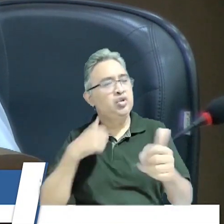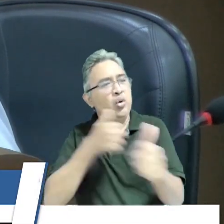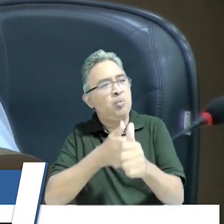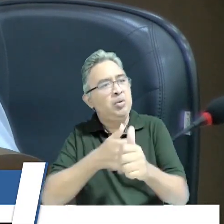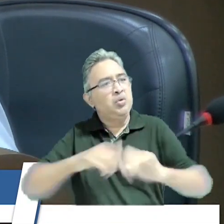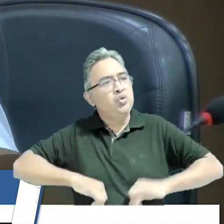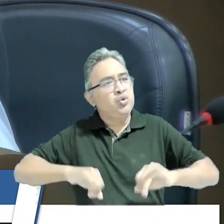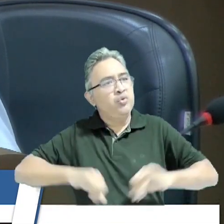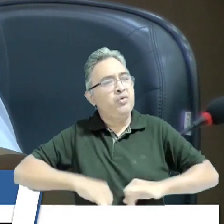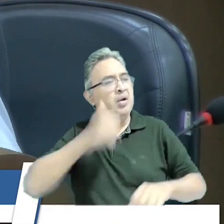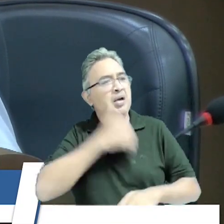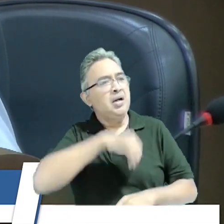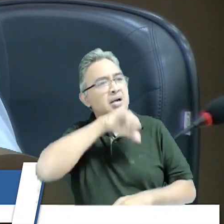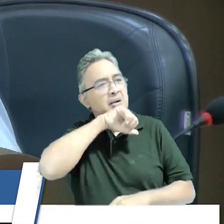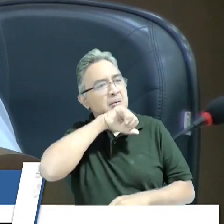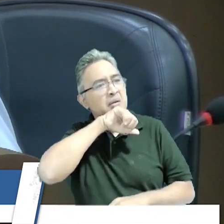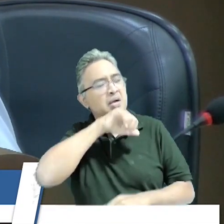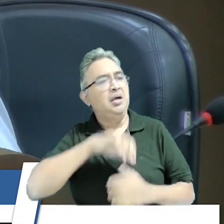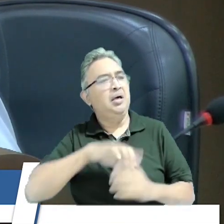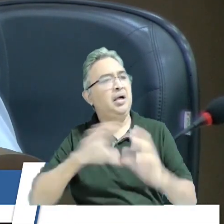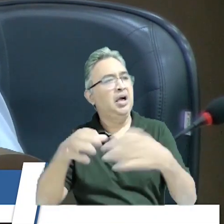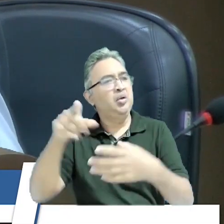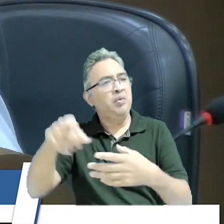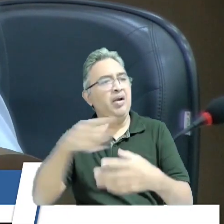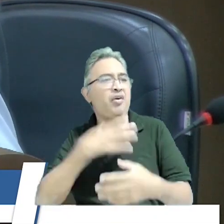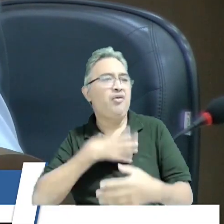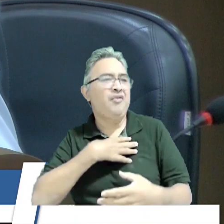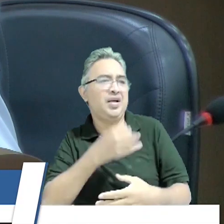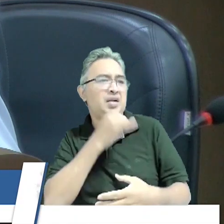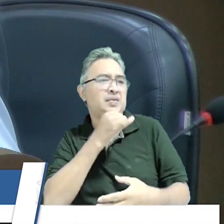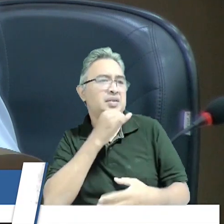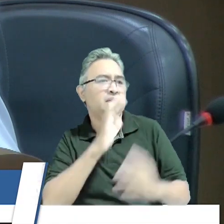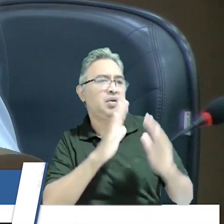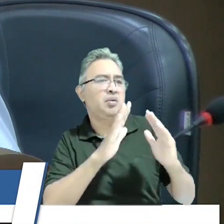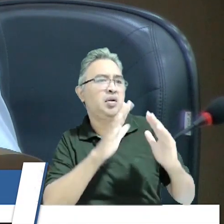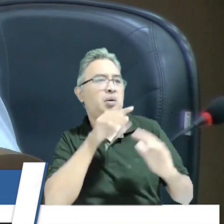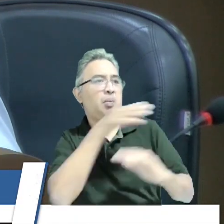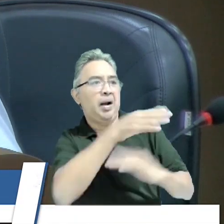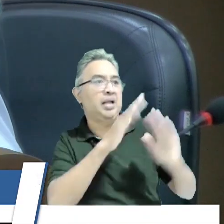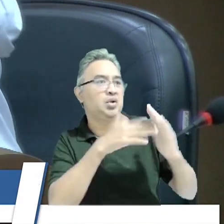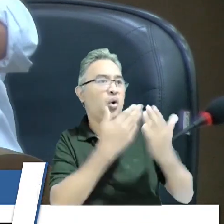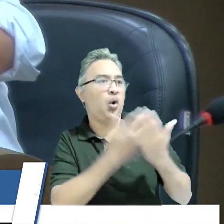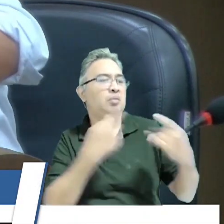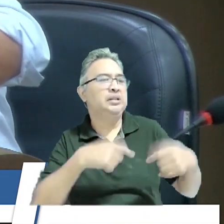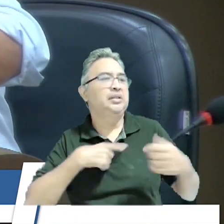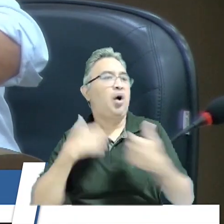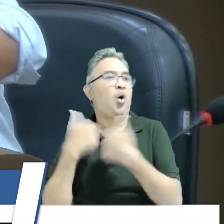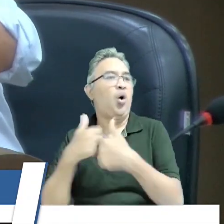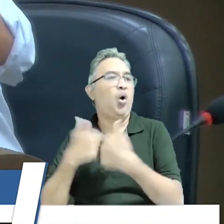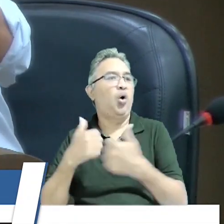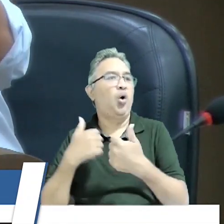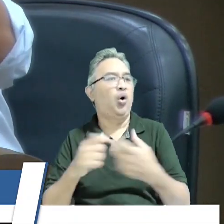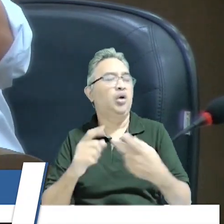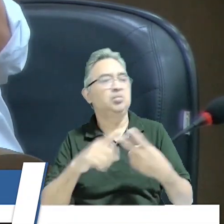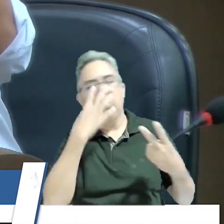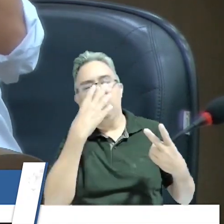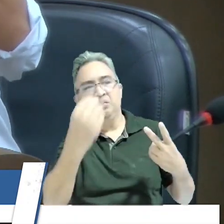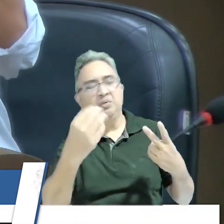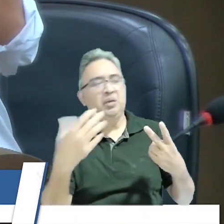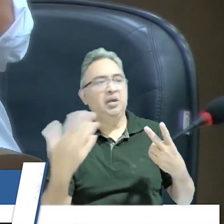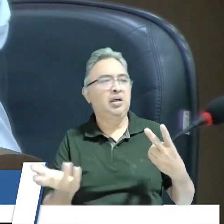lá para ter que colocar filho em ônibus, vans, para ter que